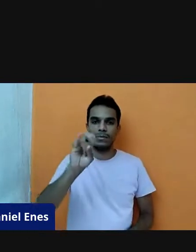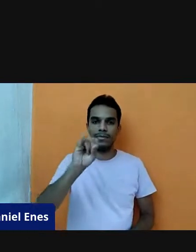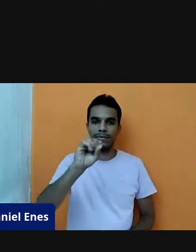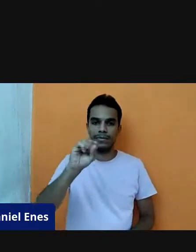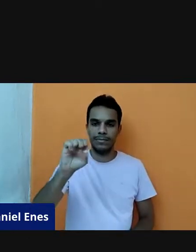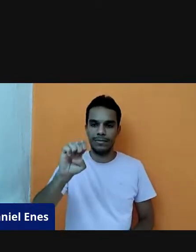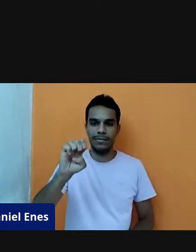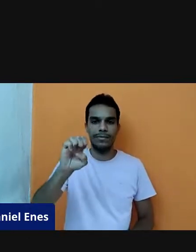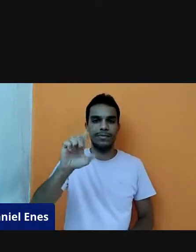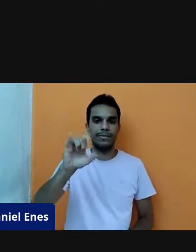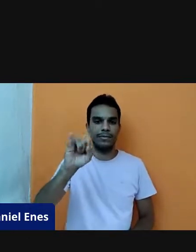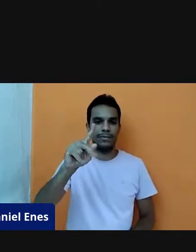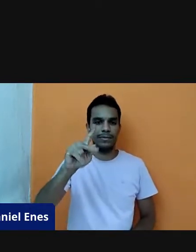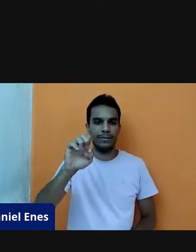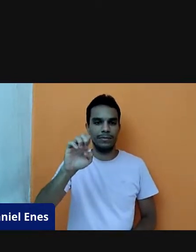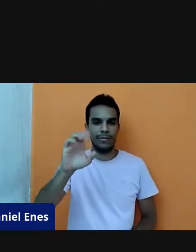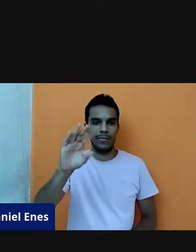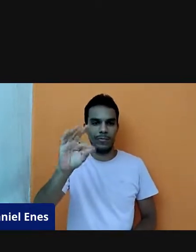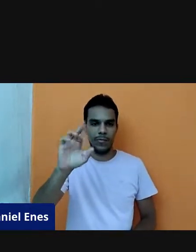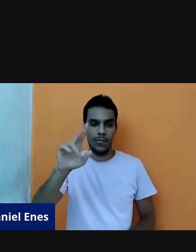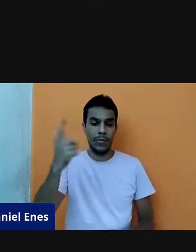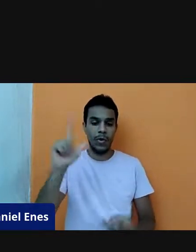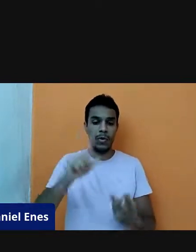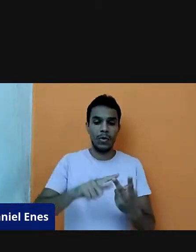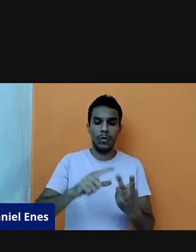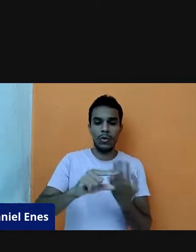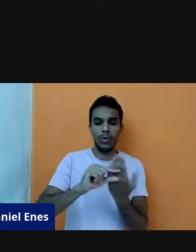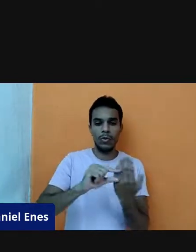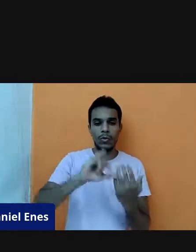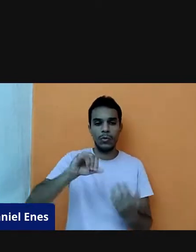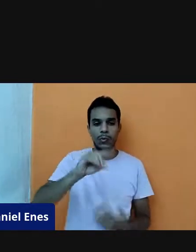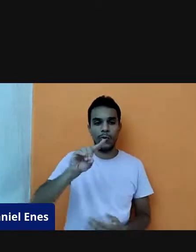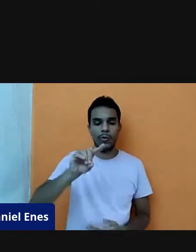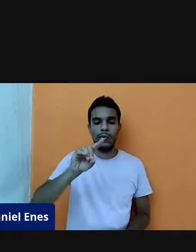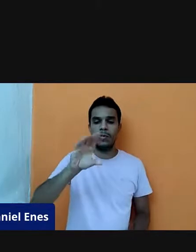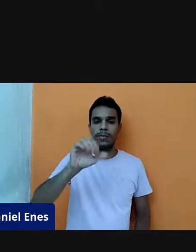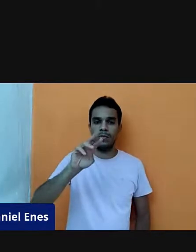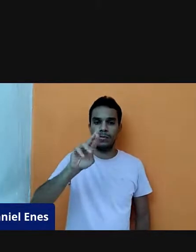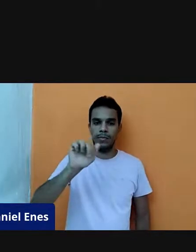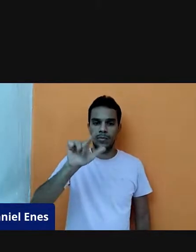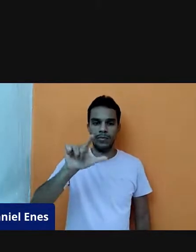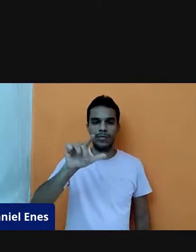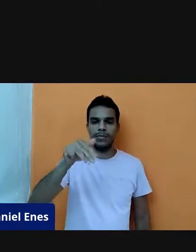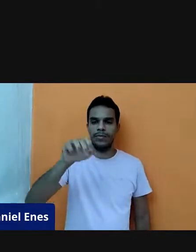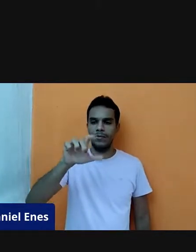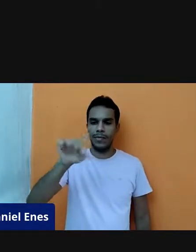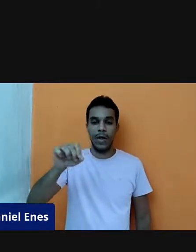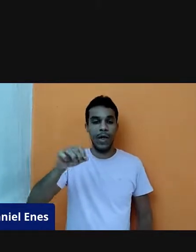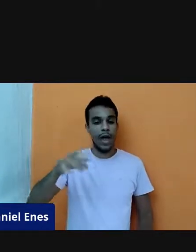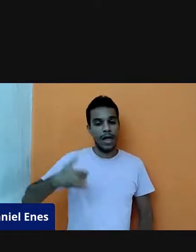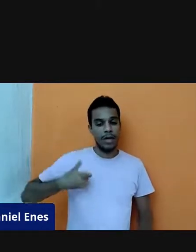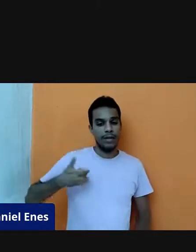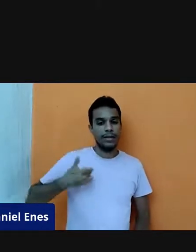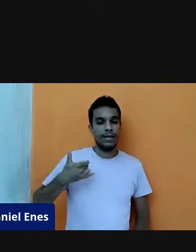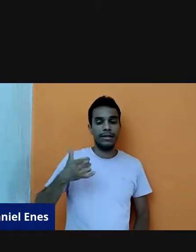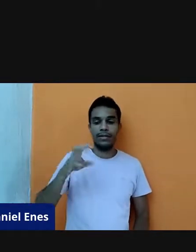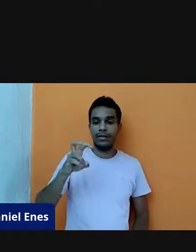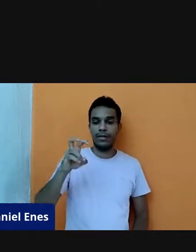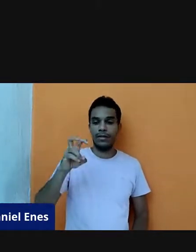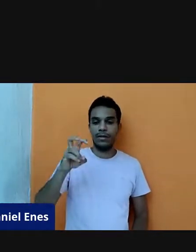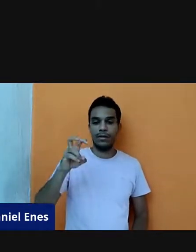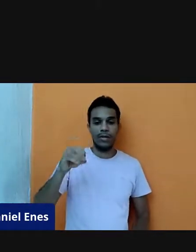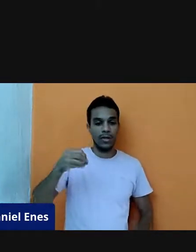Neto completam 100 anos de nascimento. Nós colhemos informações